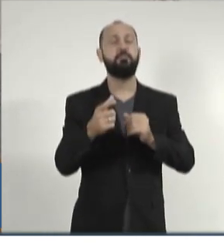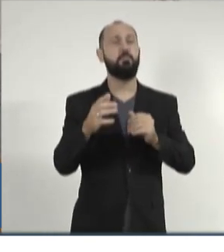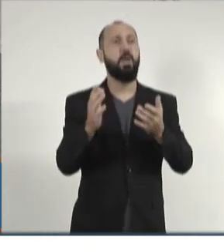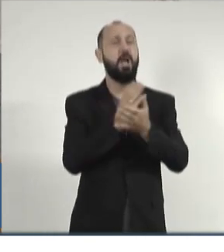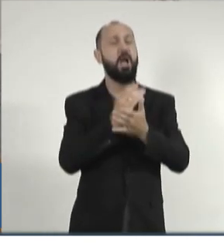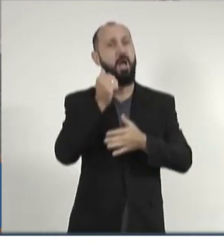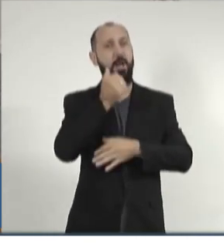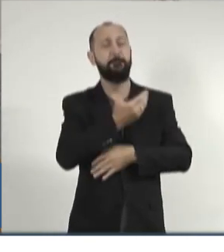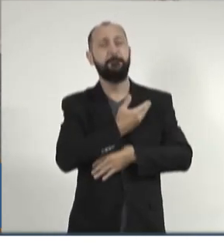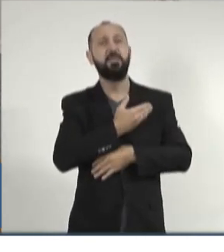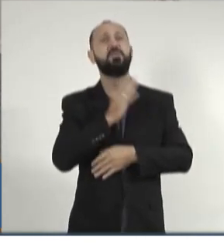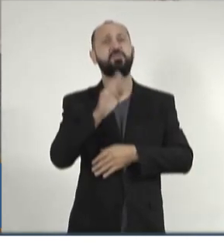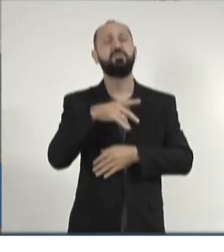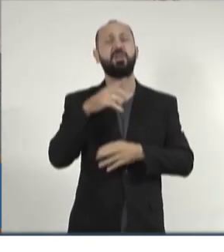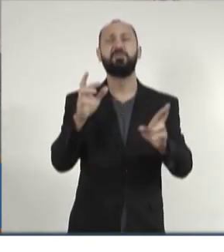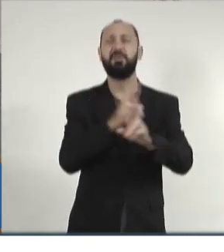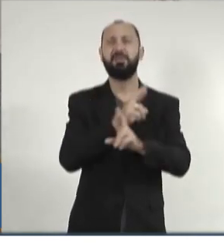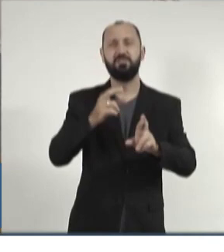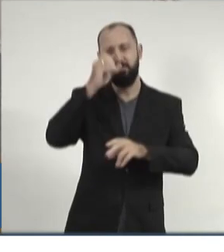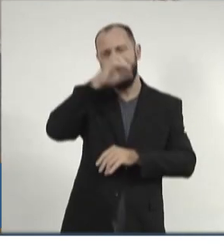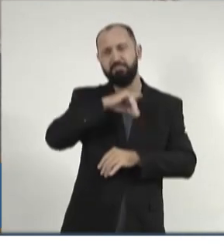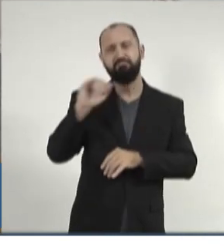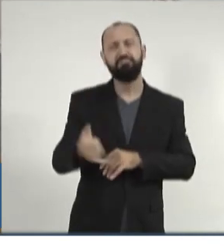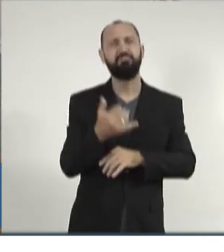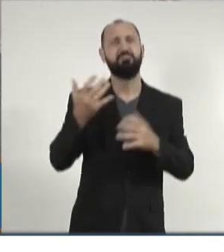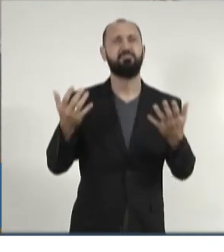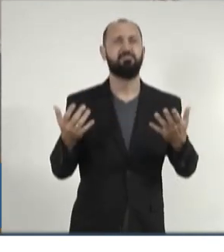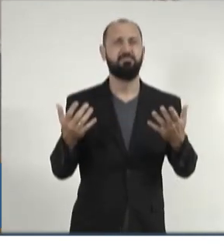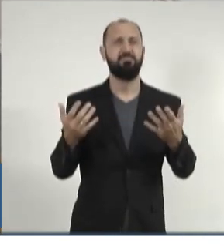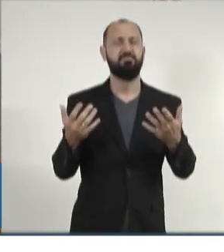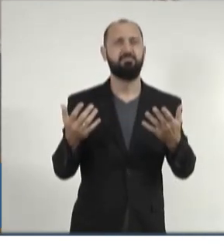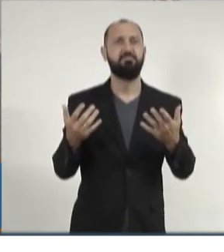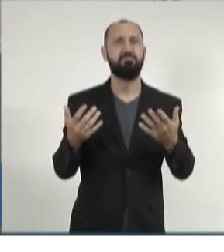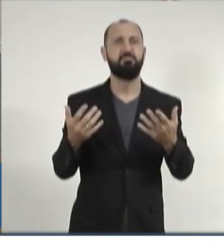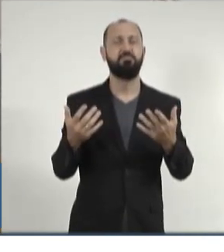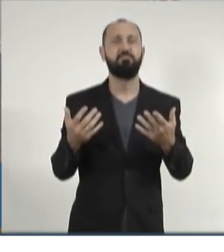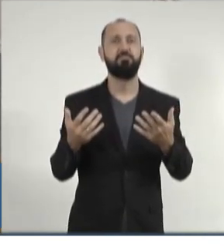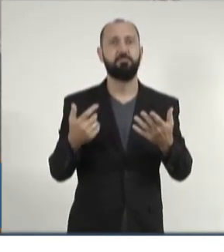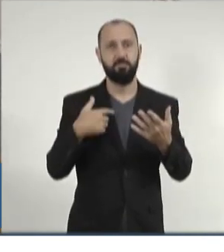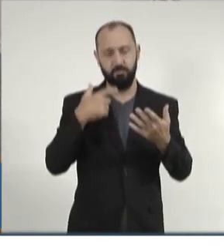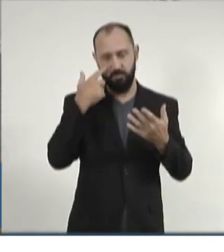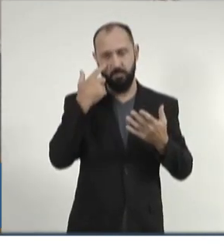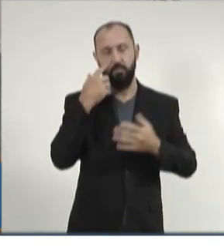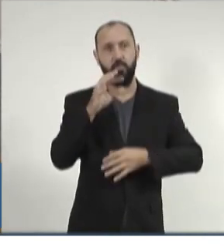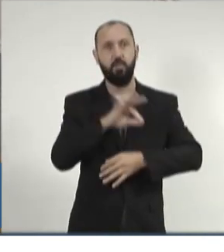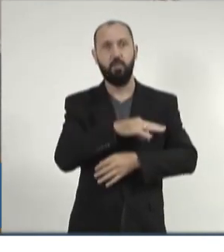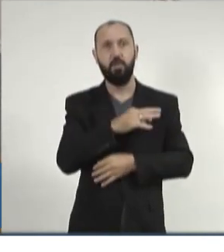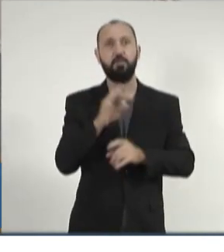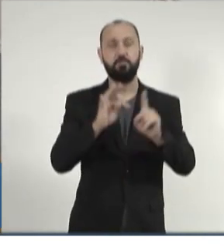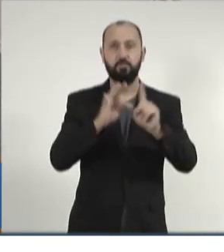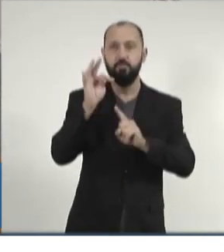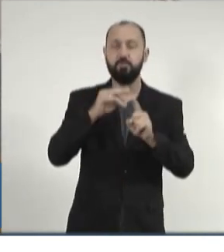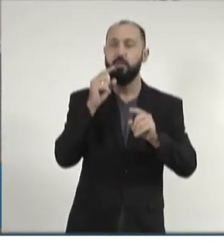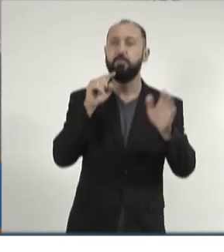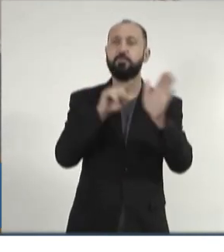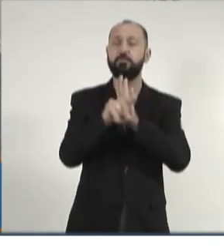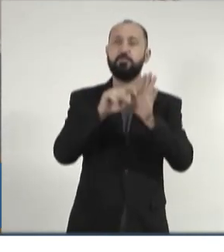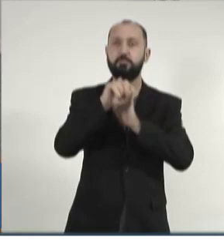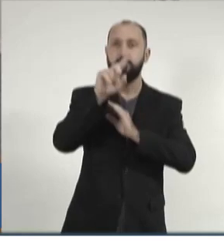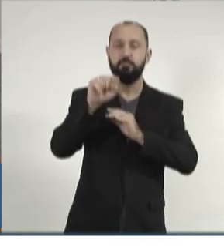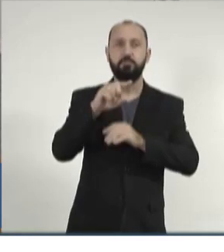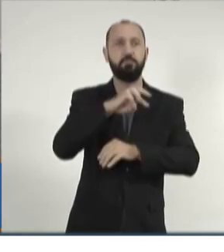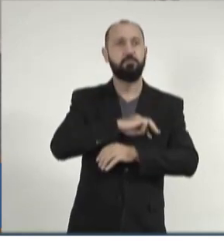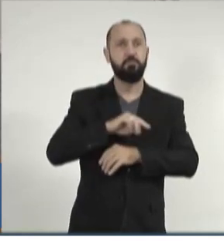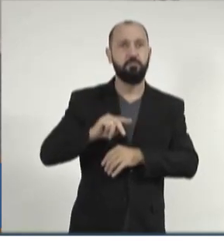relacionamento abusivo? Todo mundo tem, né? Daqui a pouco a gente vai passar para vocês o termômetro, que é um questionário que o Ministério